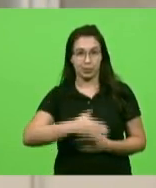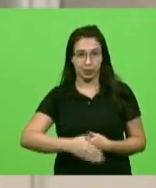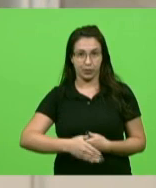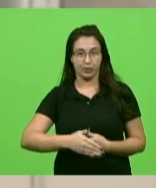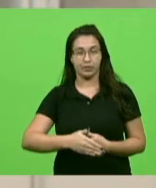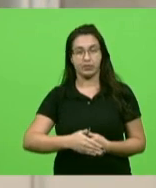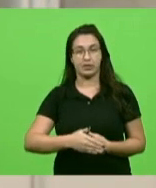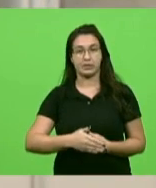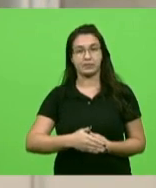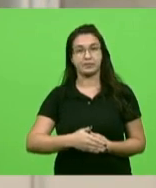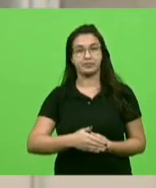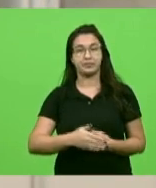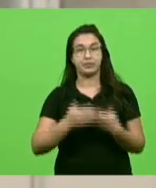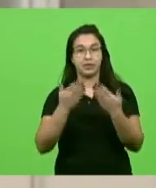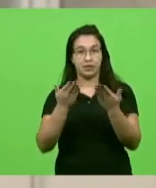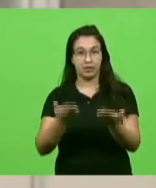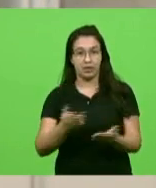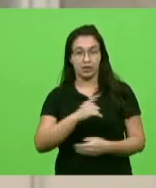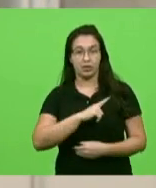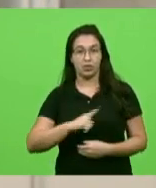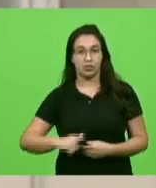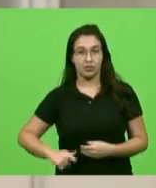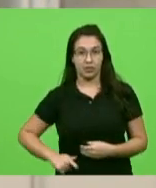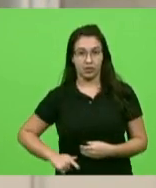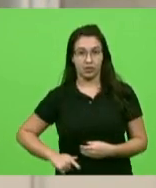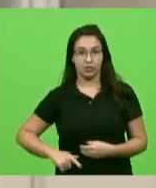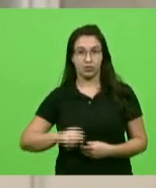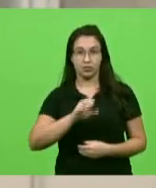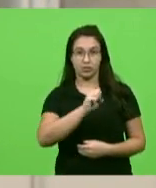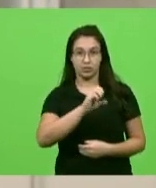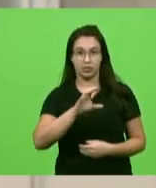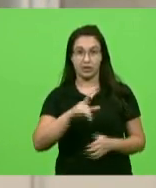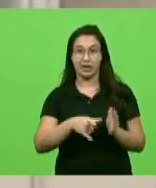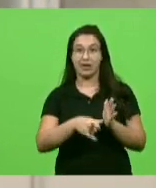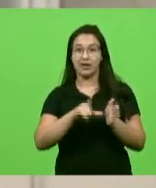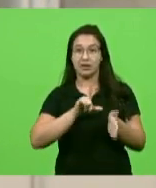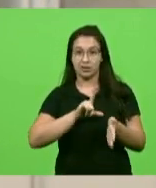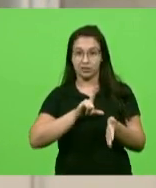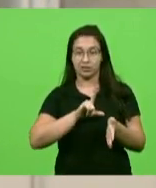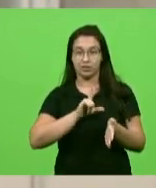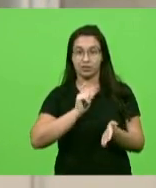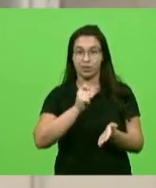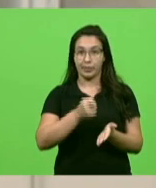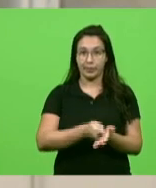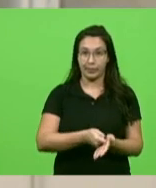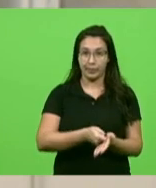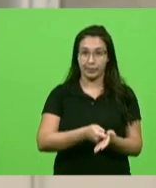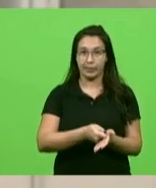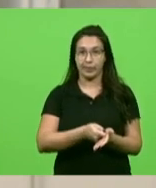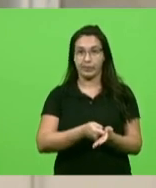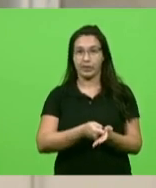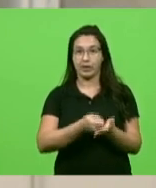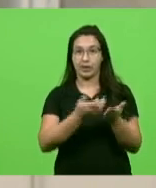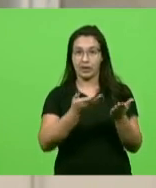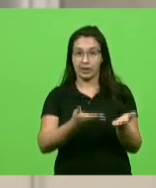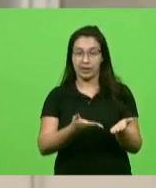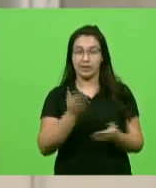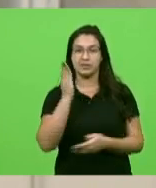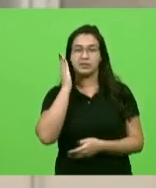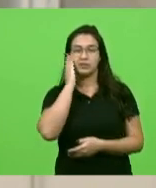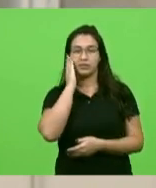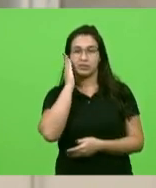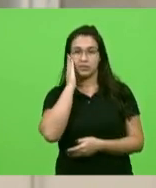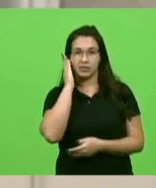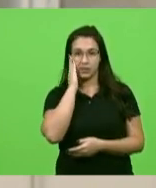de prova de que o governador de Santa Catarina antes de efetuado o pagamento antecipado tinha